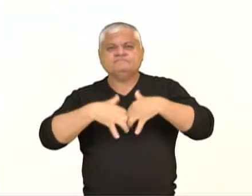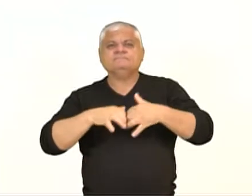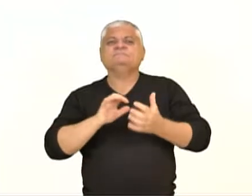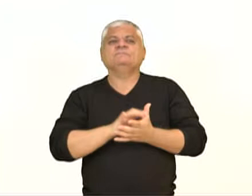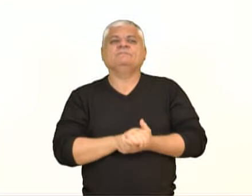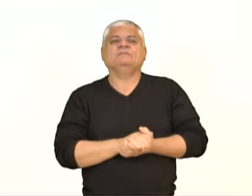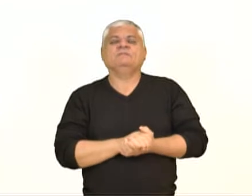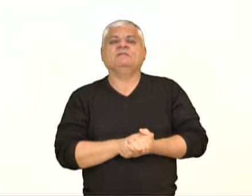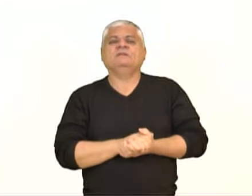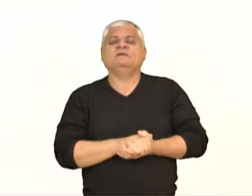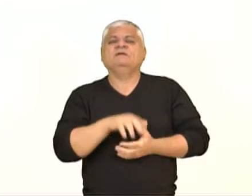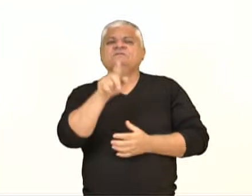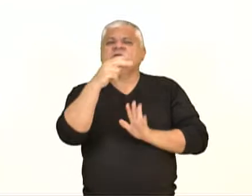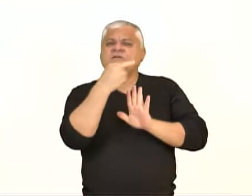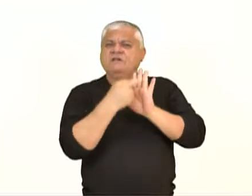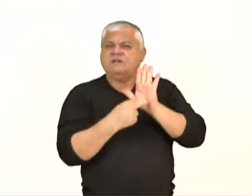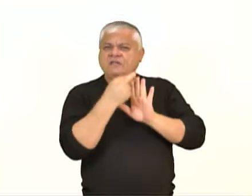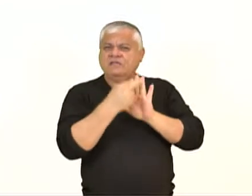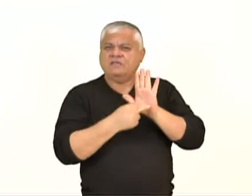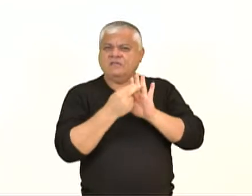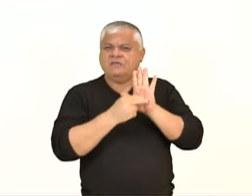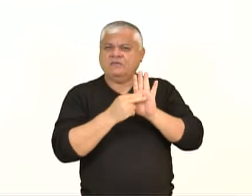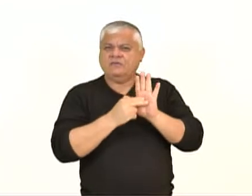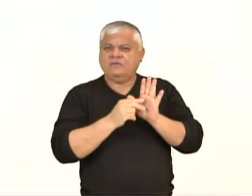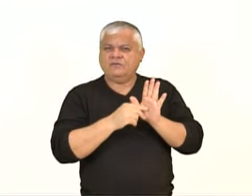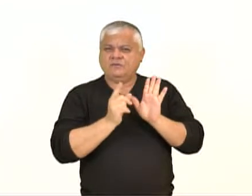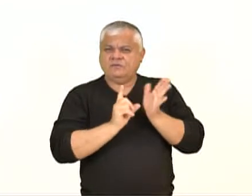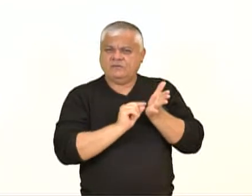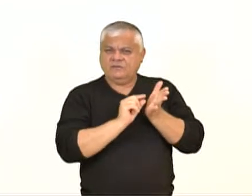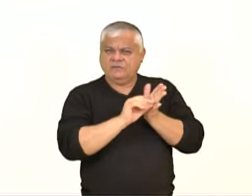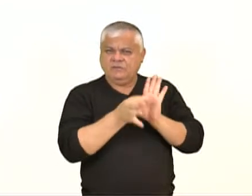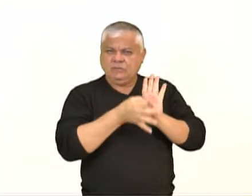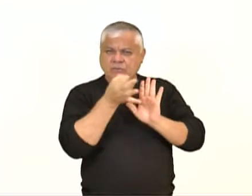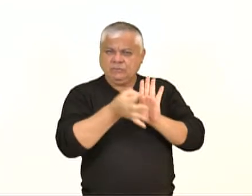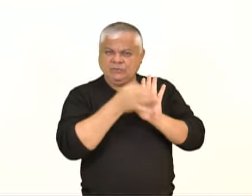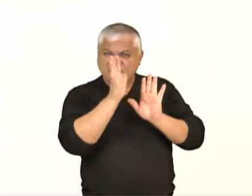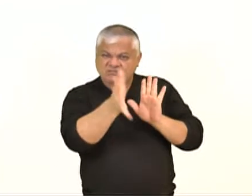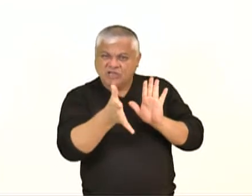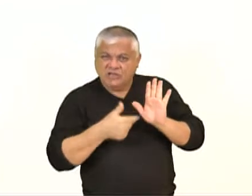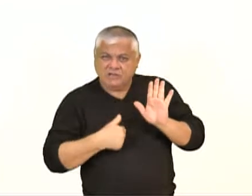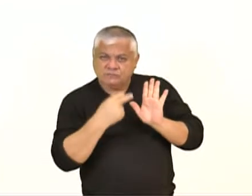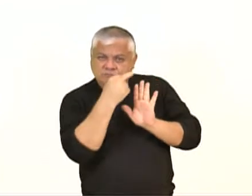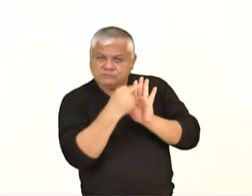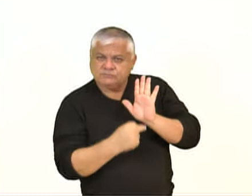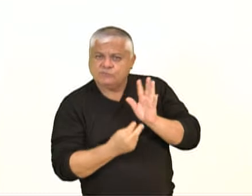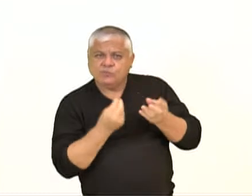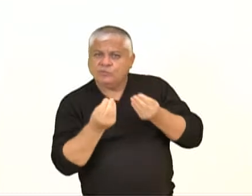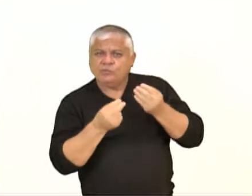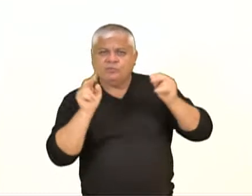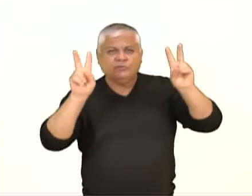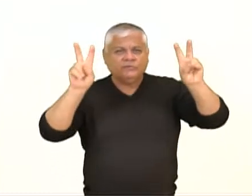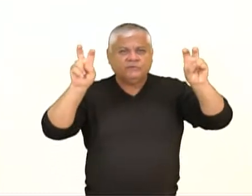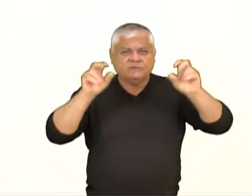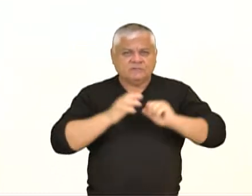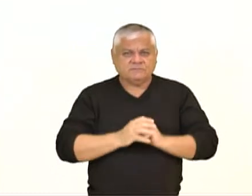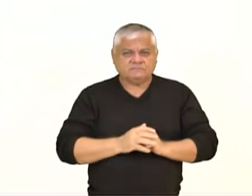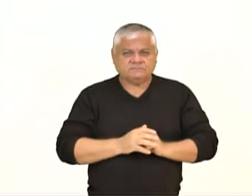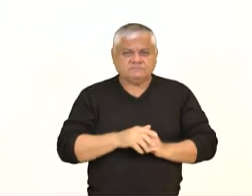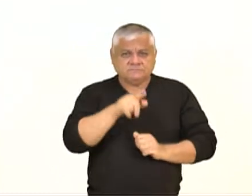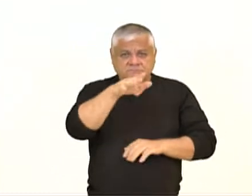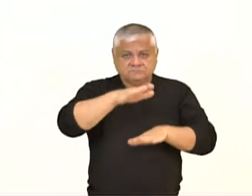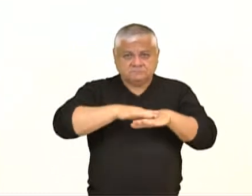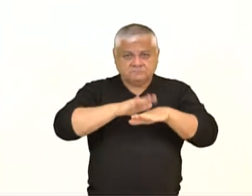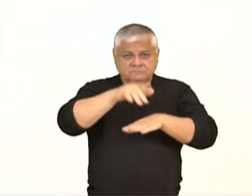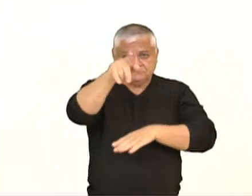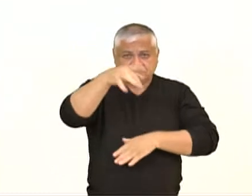né? Você já leu algum artigo de opinião? Como se posicionar diante de um tema? Você tem opinião